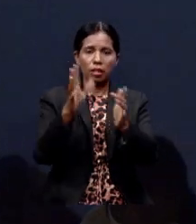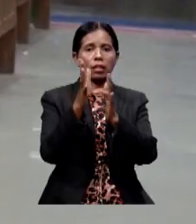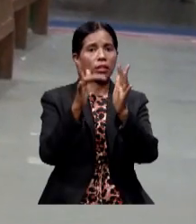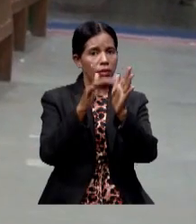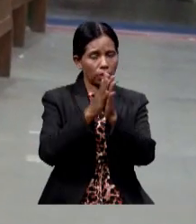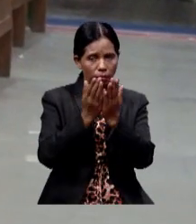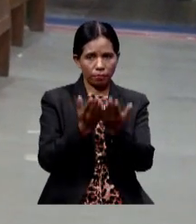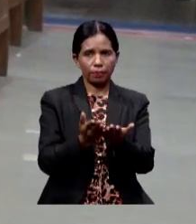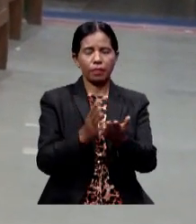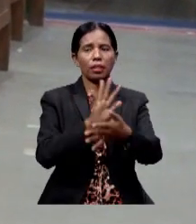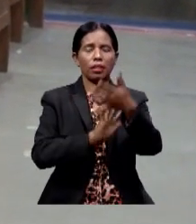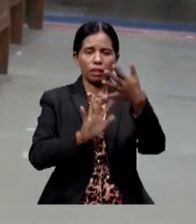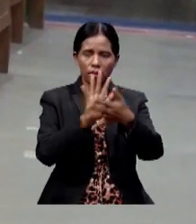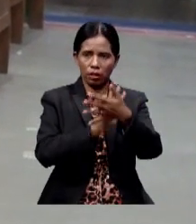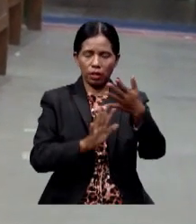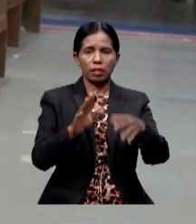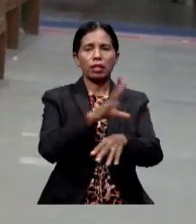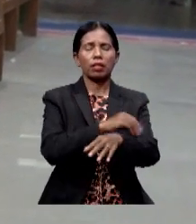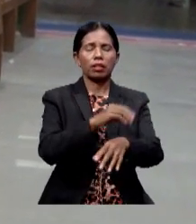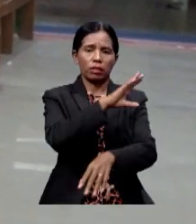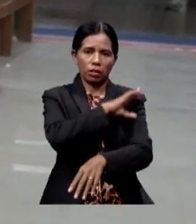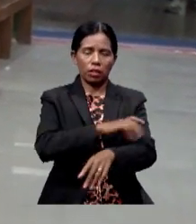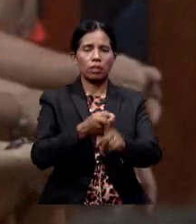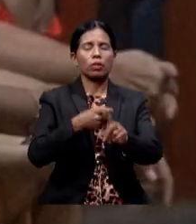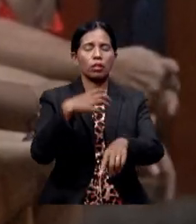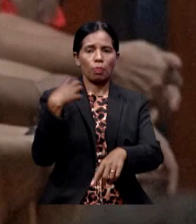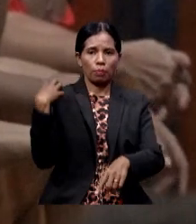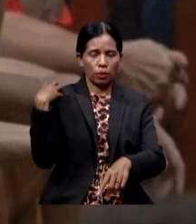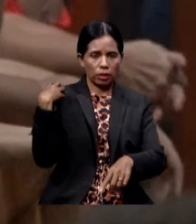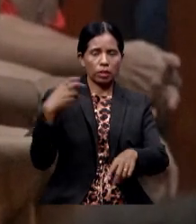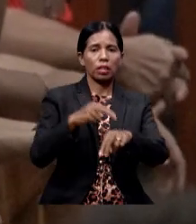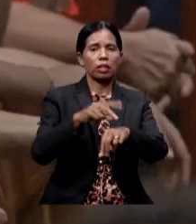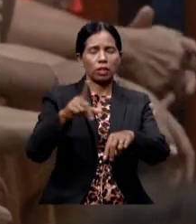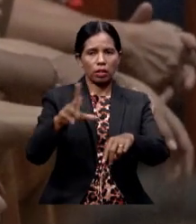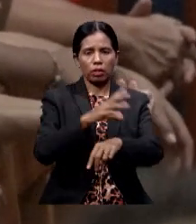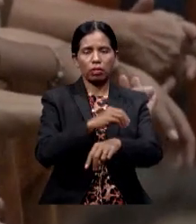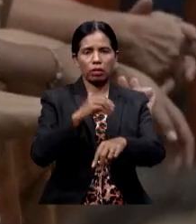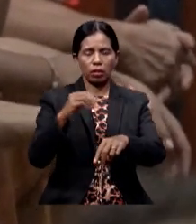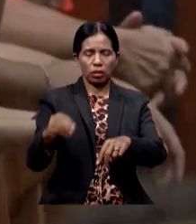Celebração Nisane retan segurança se Polícia Nacional Timor-Leste escuteiro